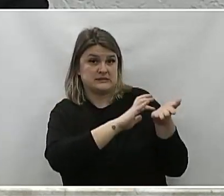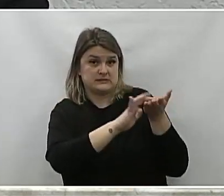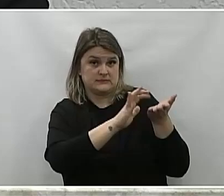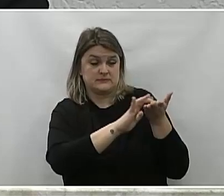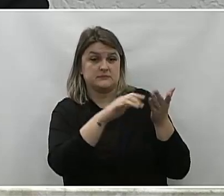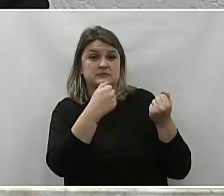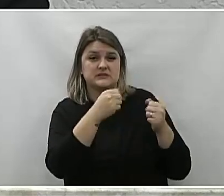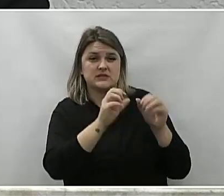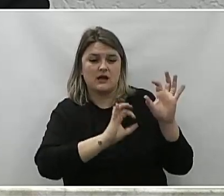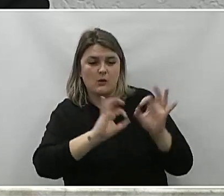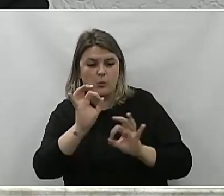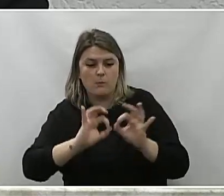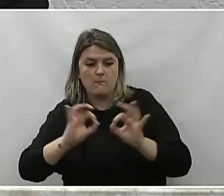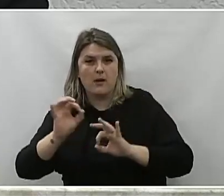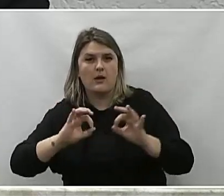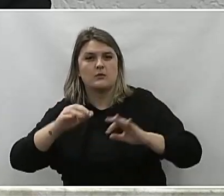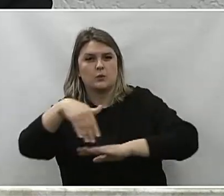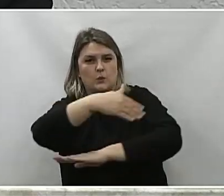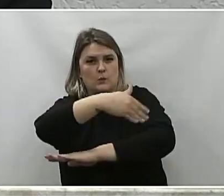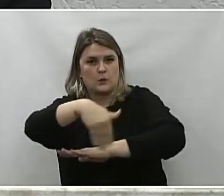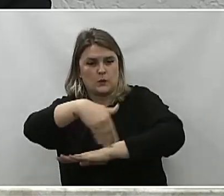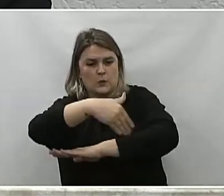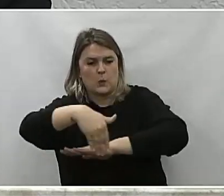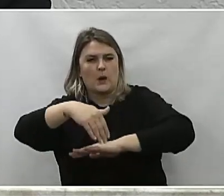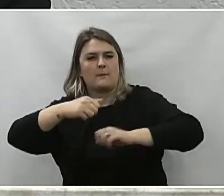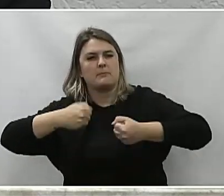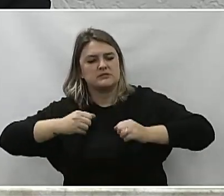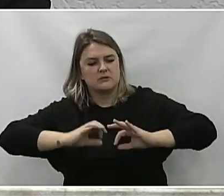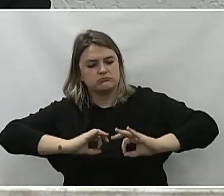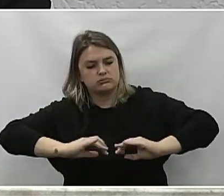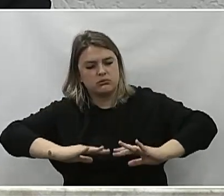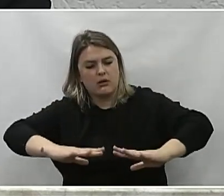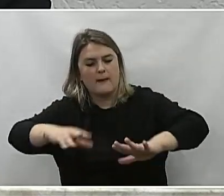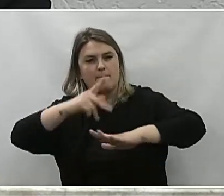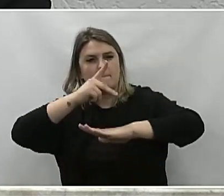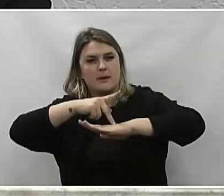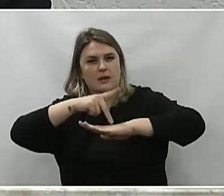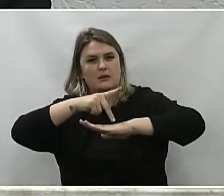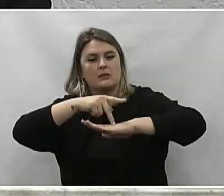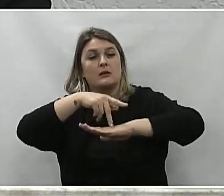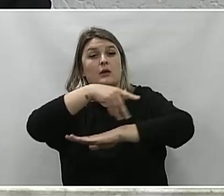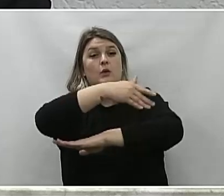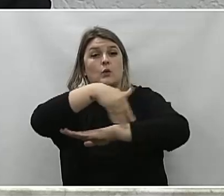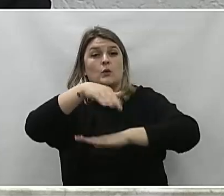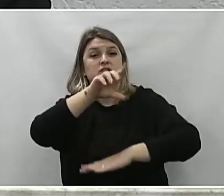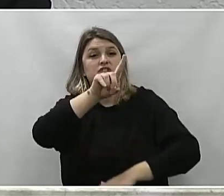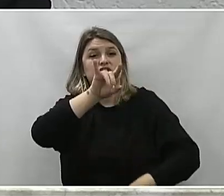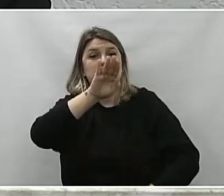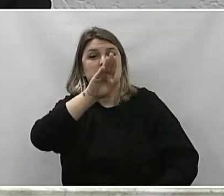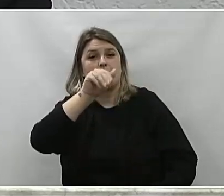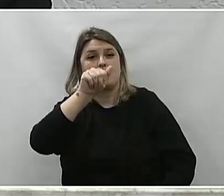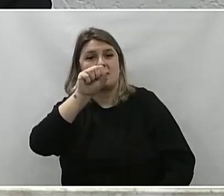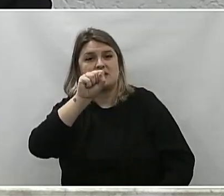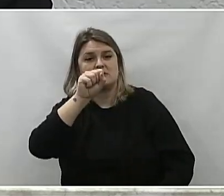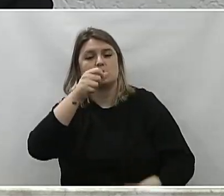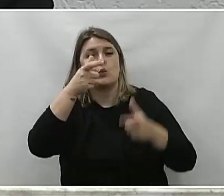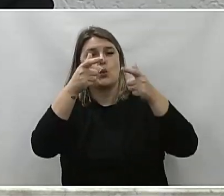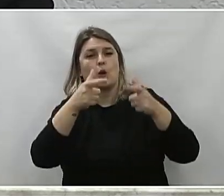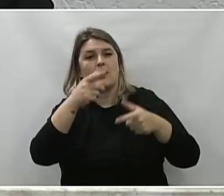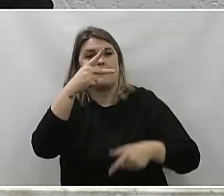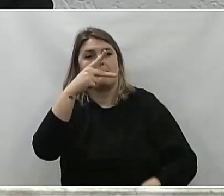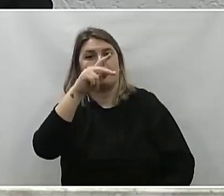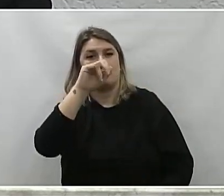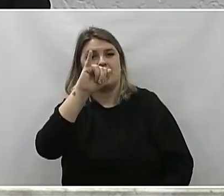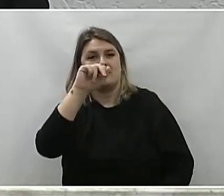realize manutenção com patrolamento e colocação de pedra na estrada do divas no Pinhalão